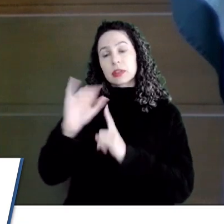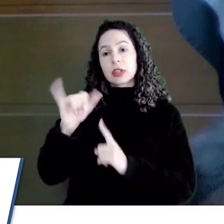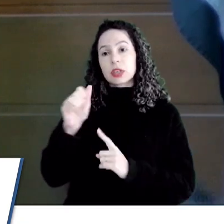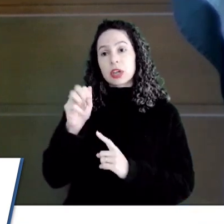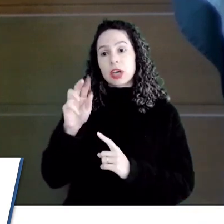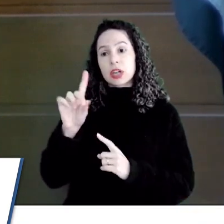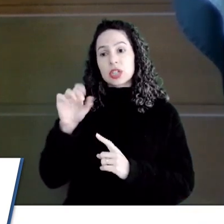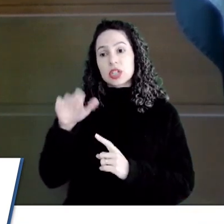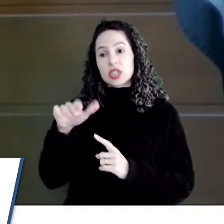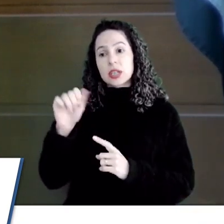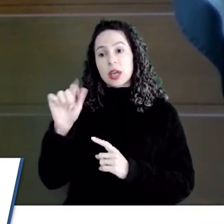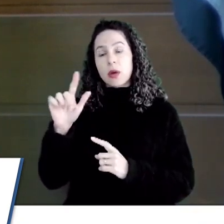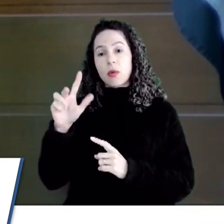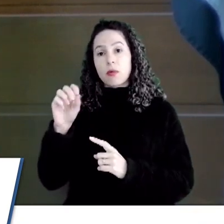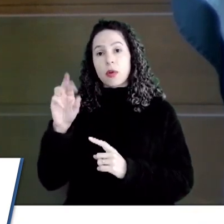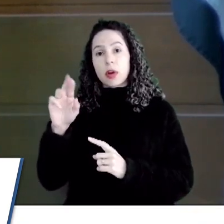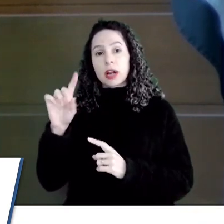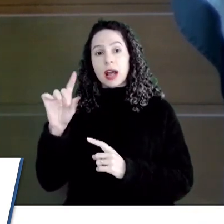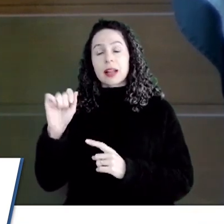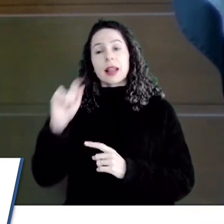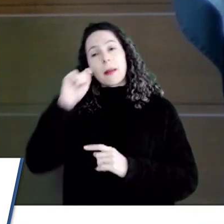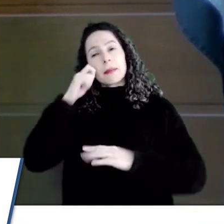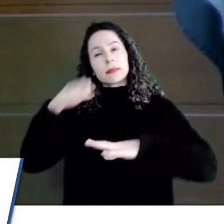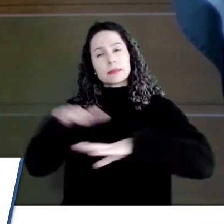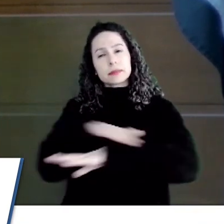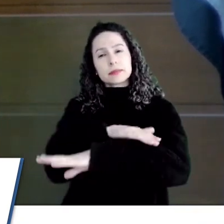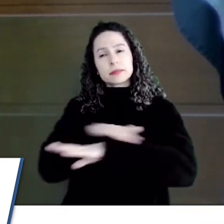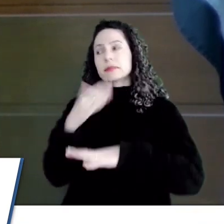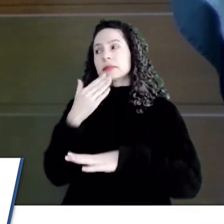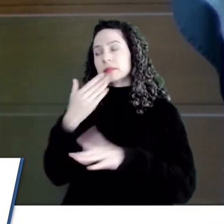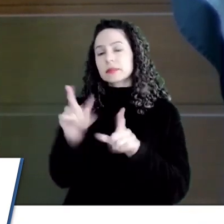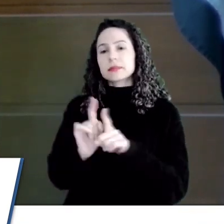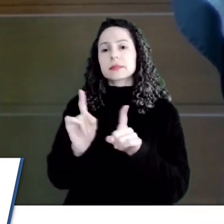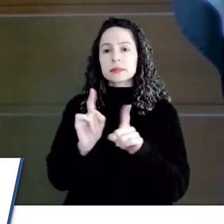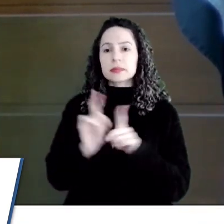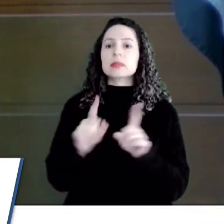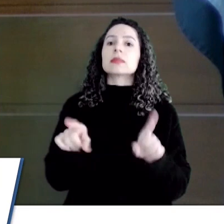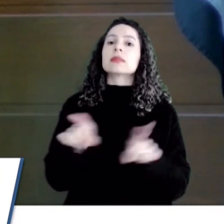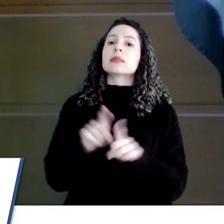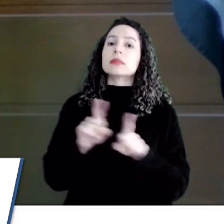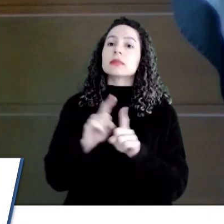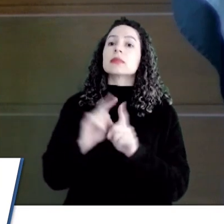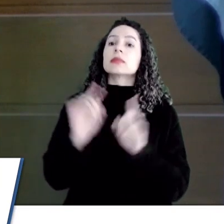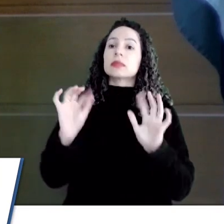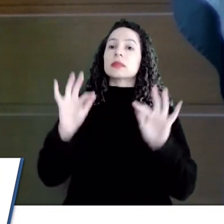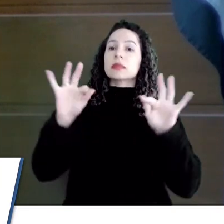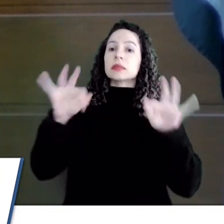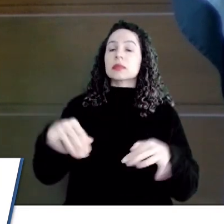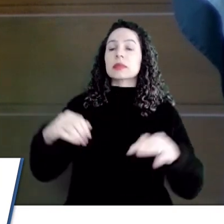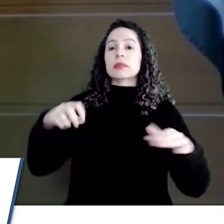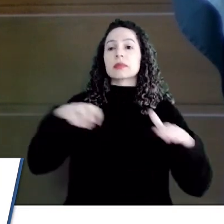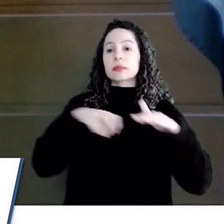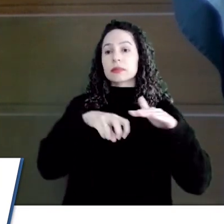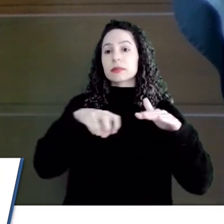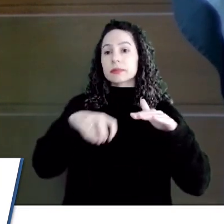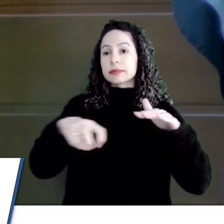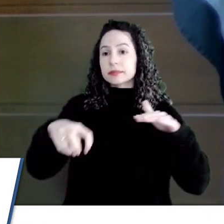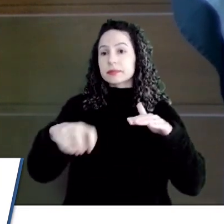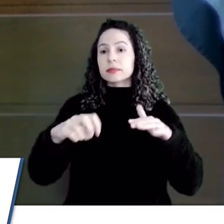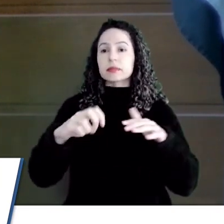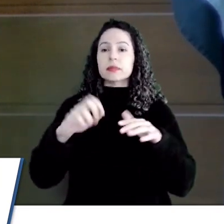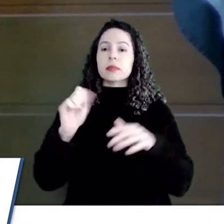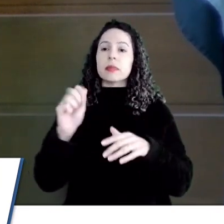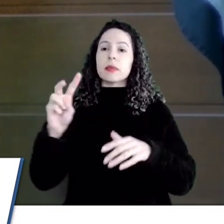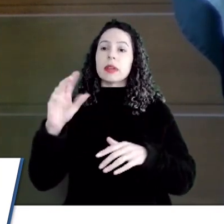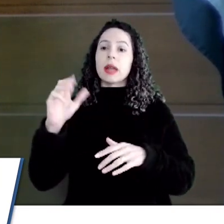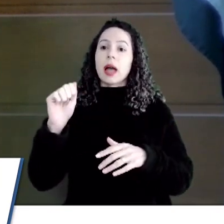também a parte de recapeamento também foi solicitado, também como a sinalização de estacionamento na Avenida Carlos Haddad. Então